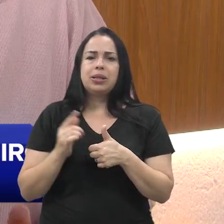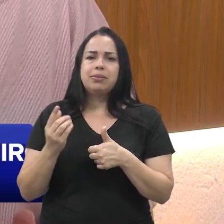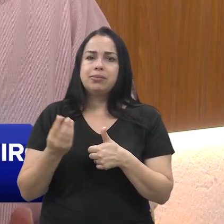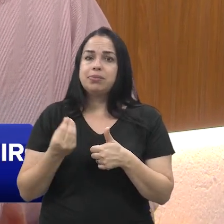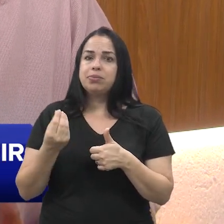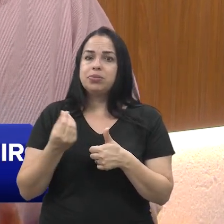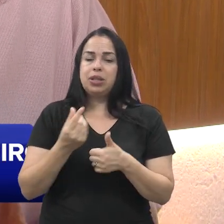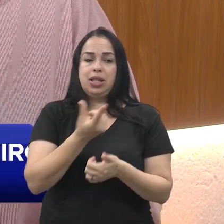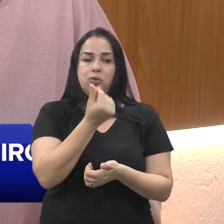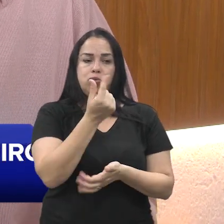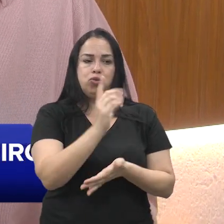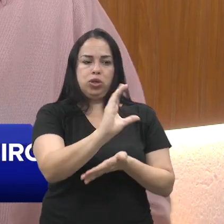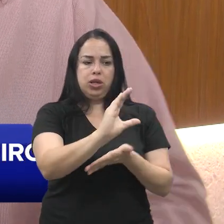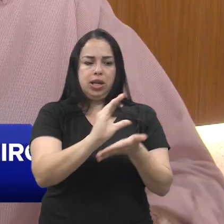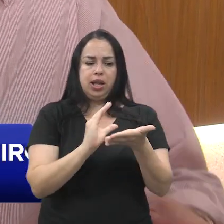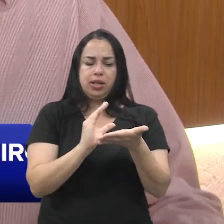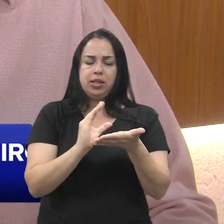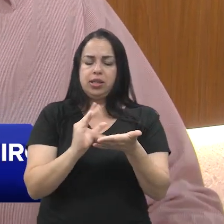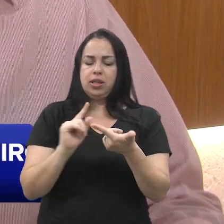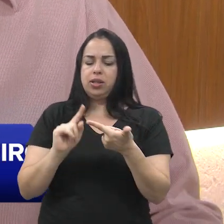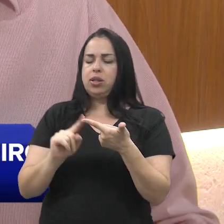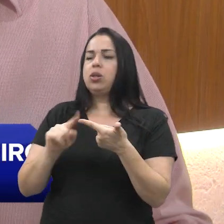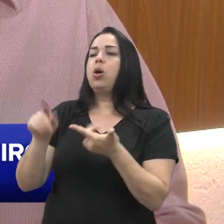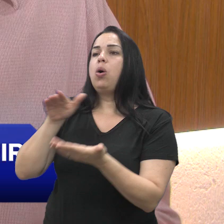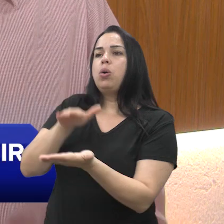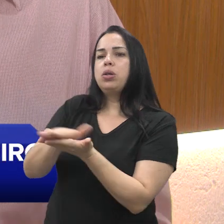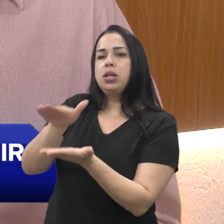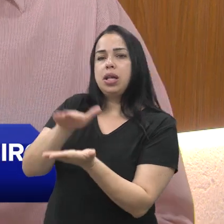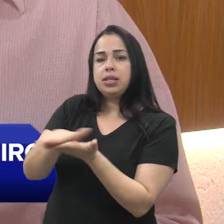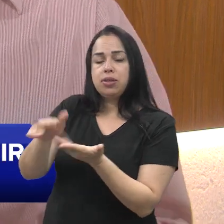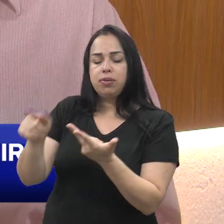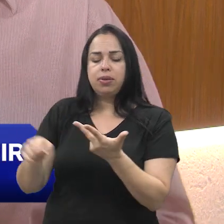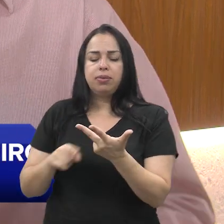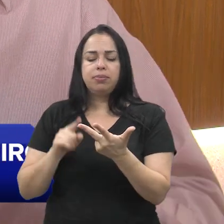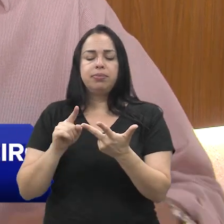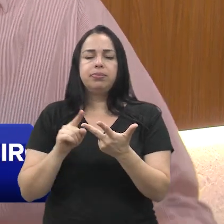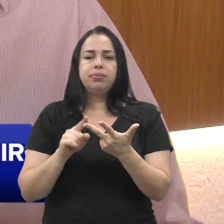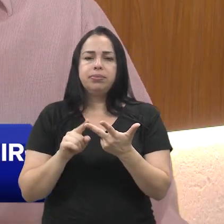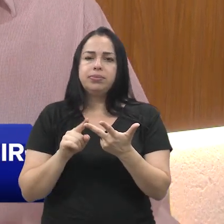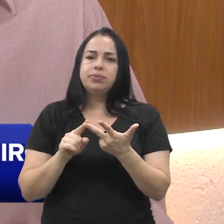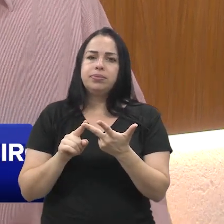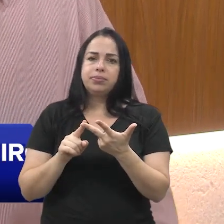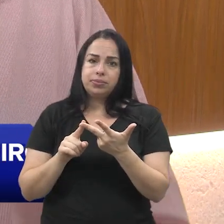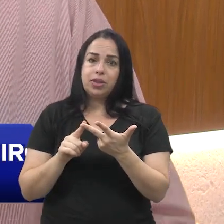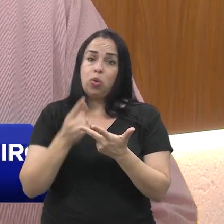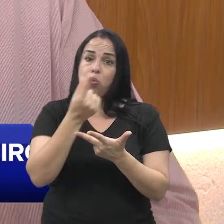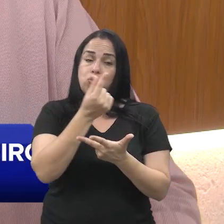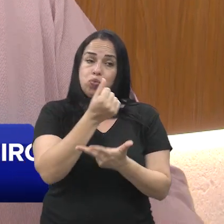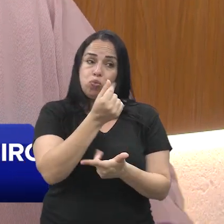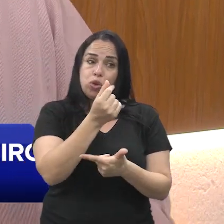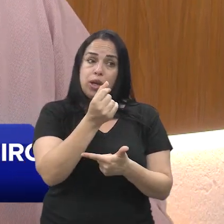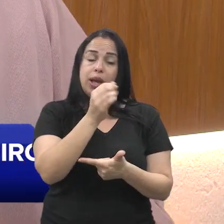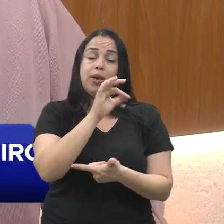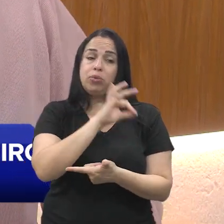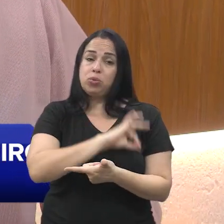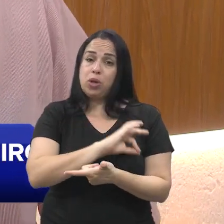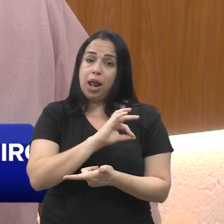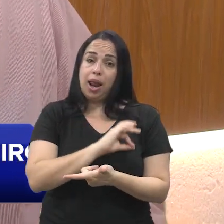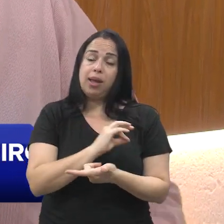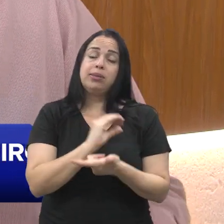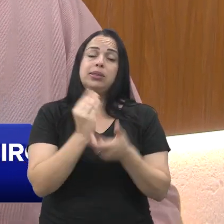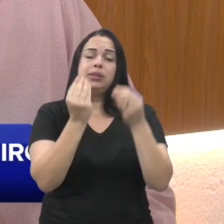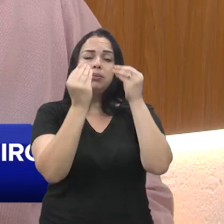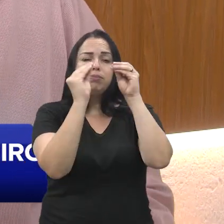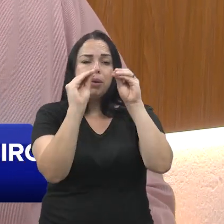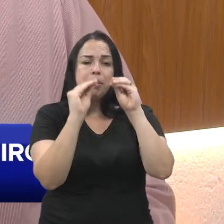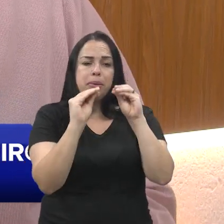as nossas receitas, nossos recebimentos, o dinheiro que entra na nossa conta,